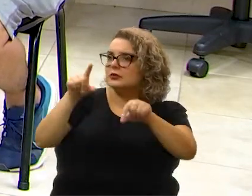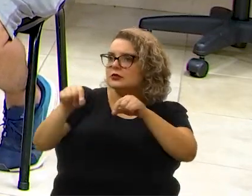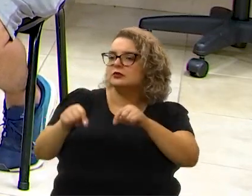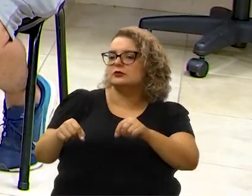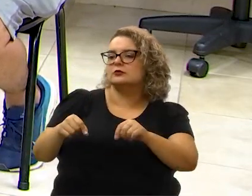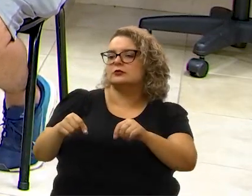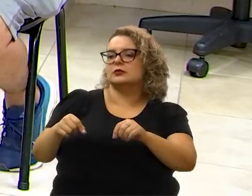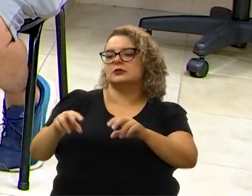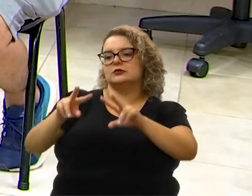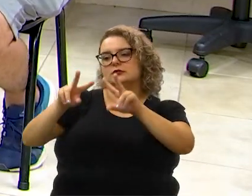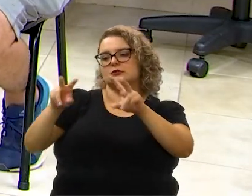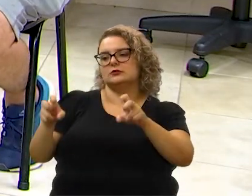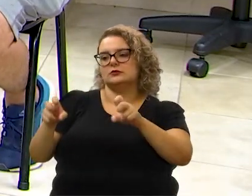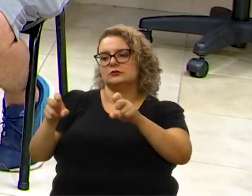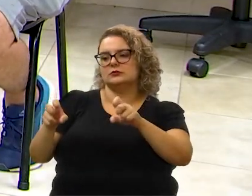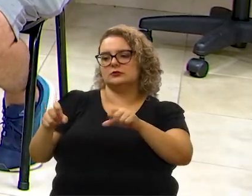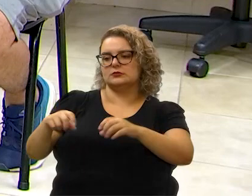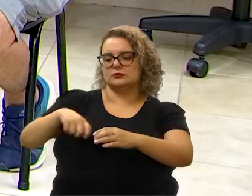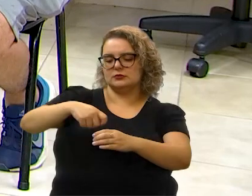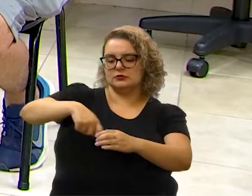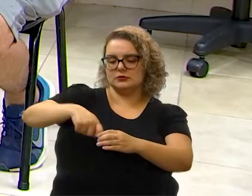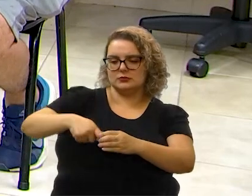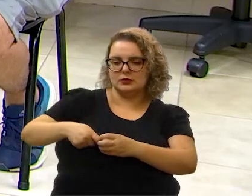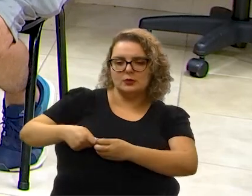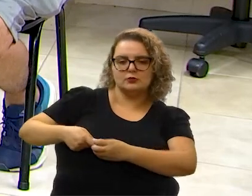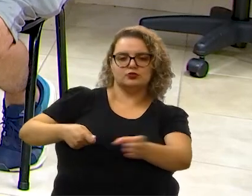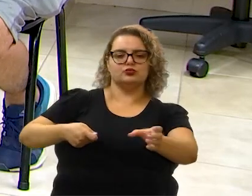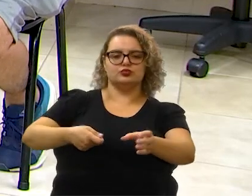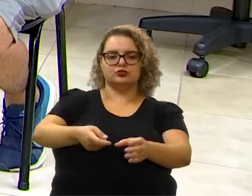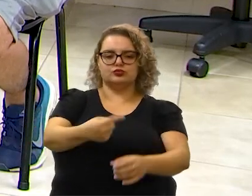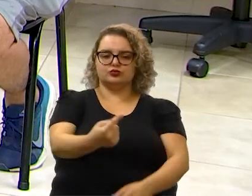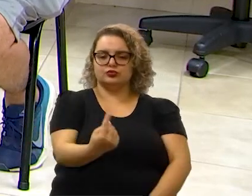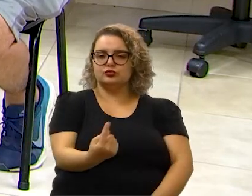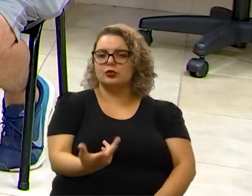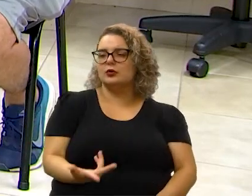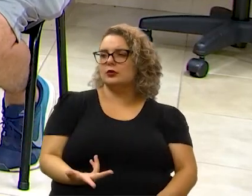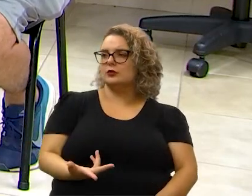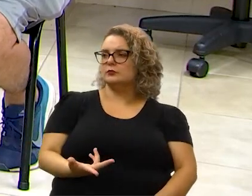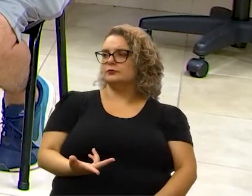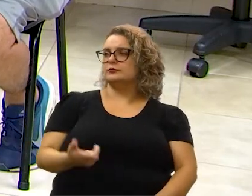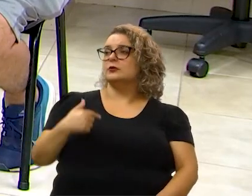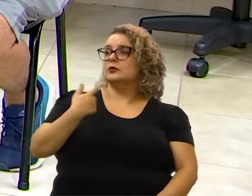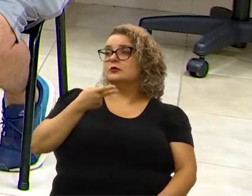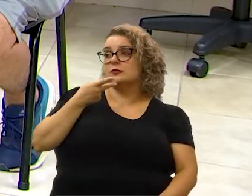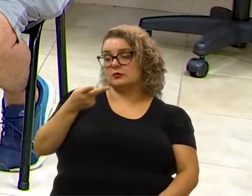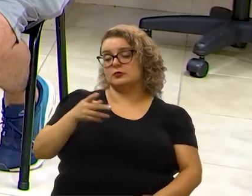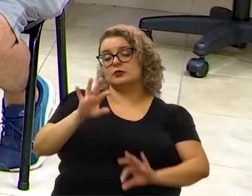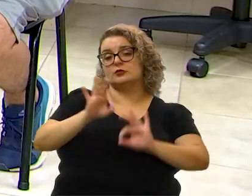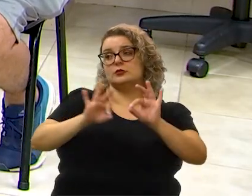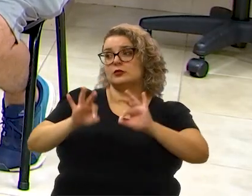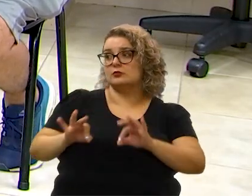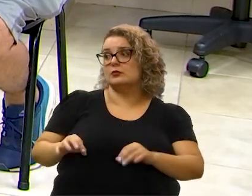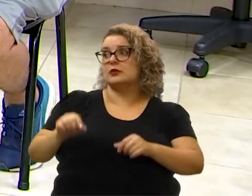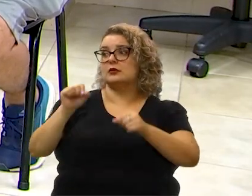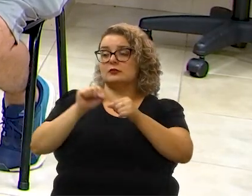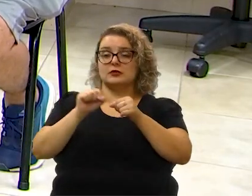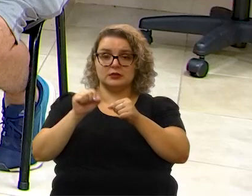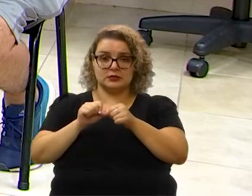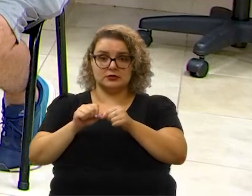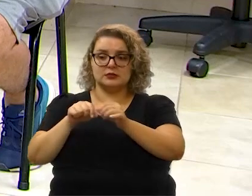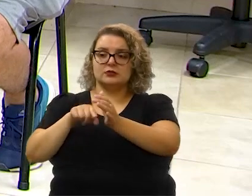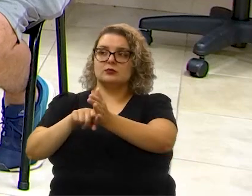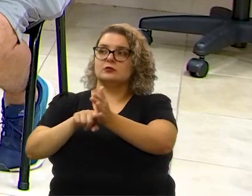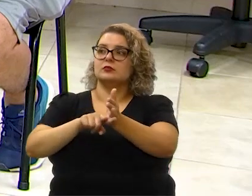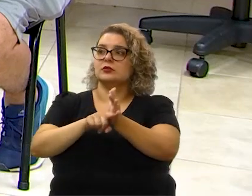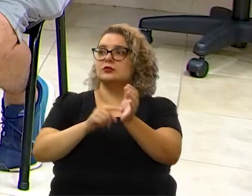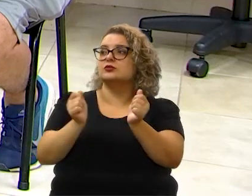esse conteúdo do peão de madeira, nós colocamos uma seguinte tarefa no início do projeto para os nossos alunos, para que realizassem uma pesquisa com